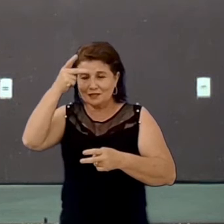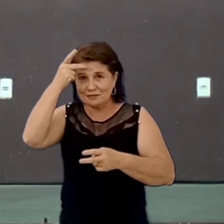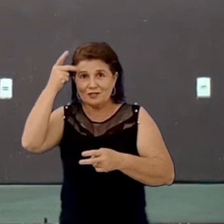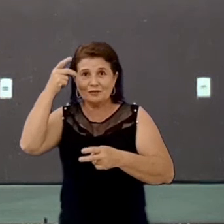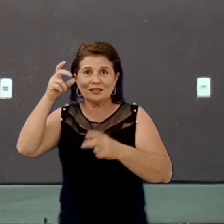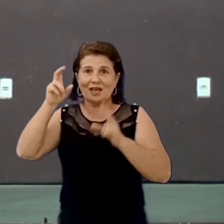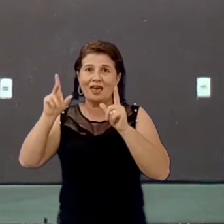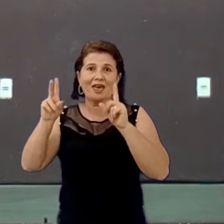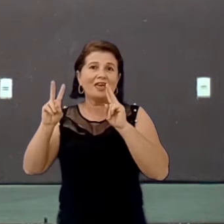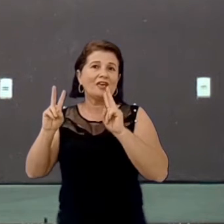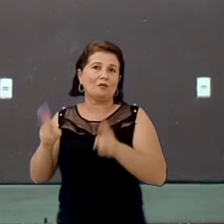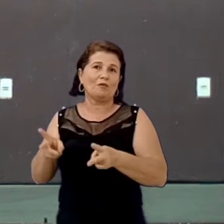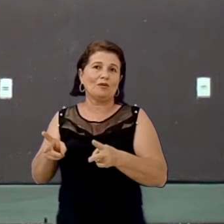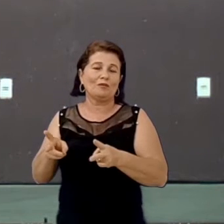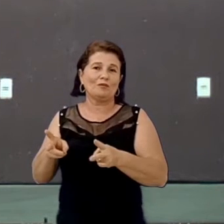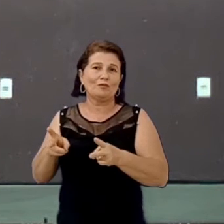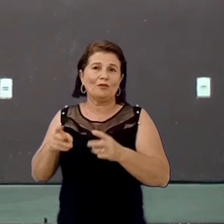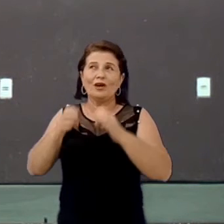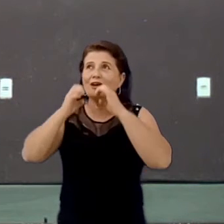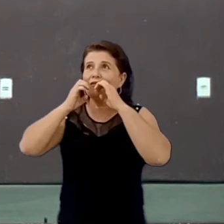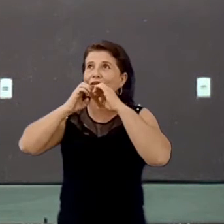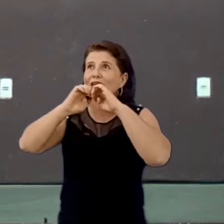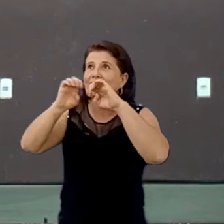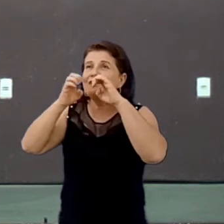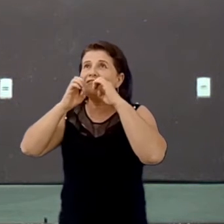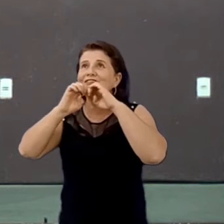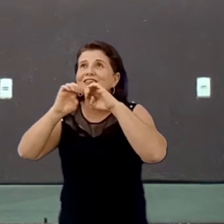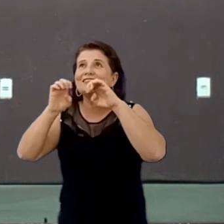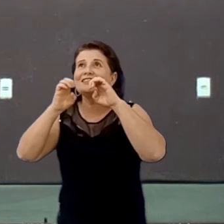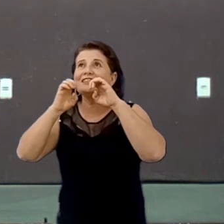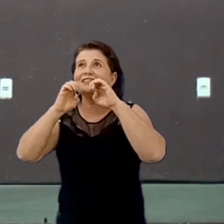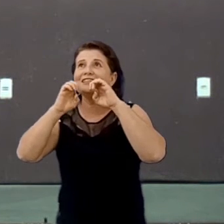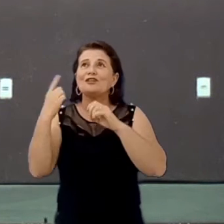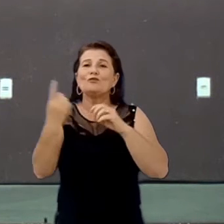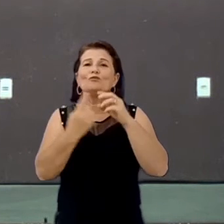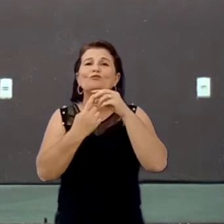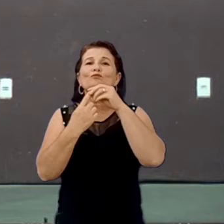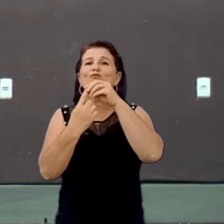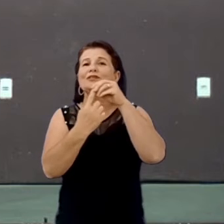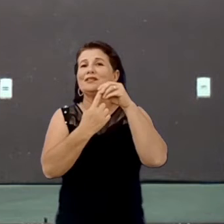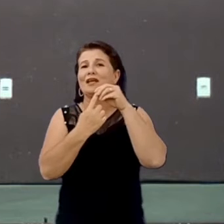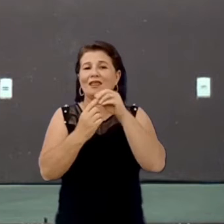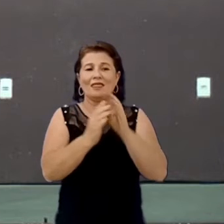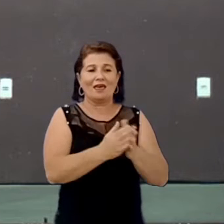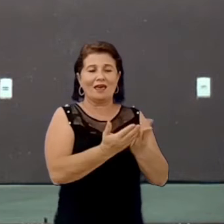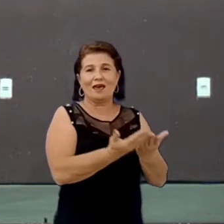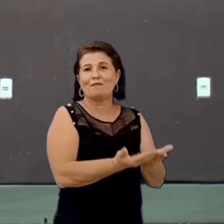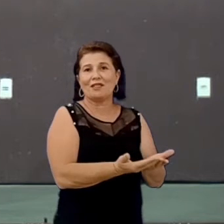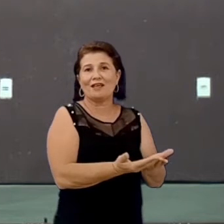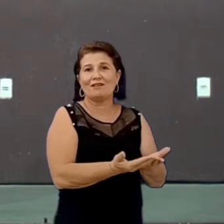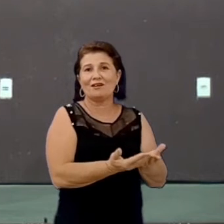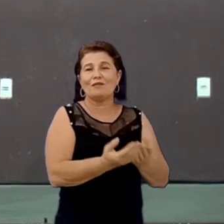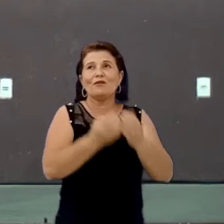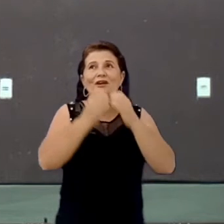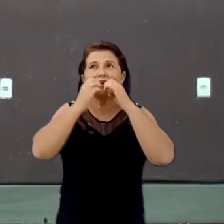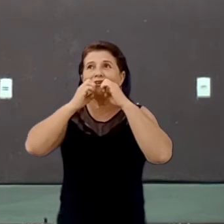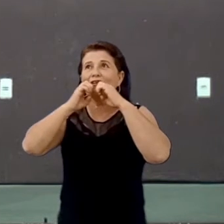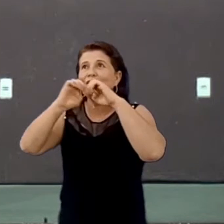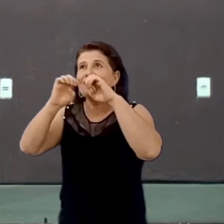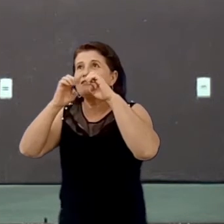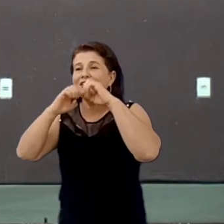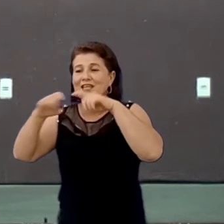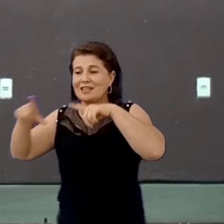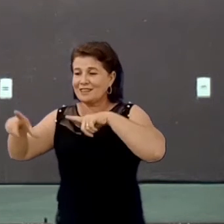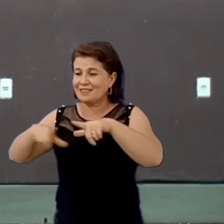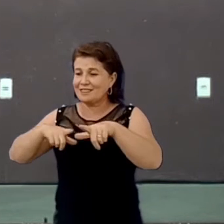mesmos. Porque o Evangelho possui unidade em sua mensagem. Porque o Evangelho, ele